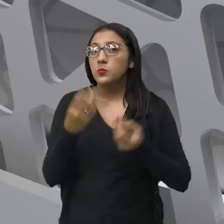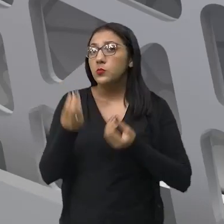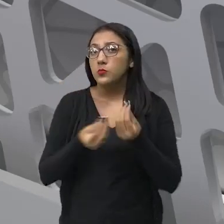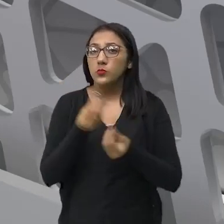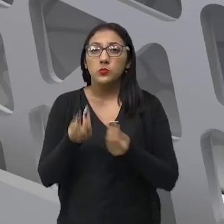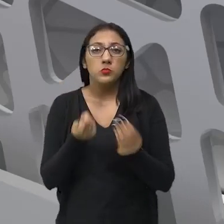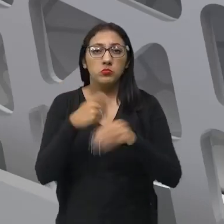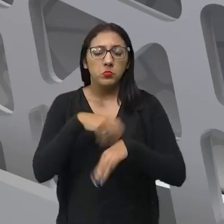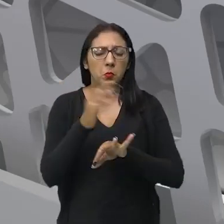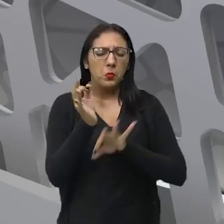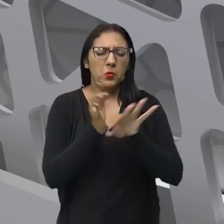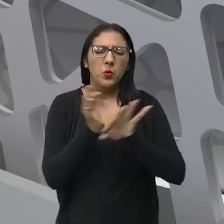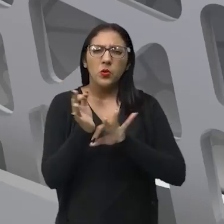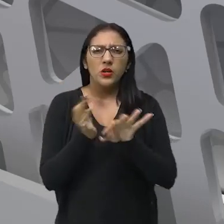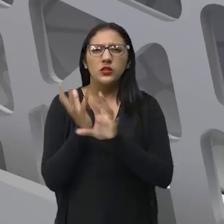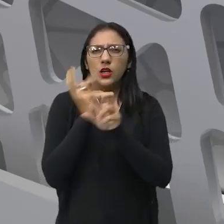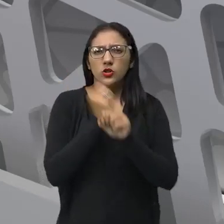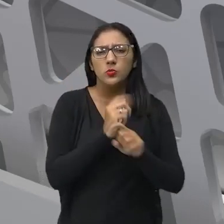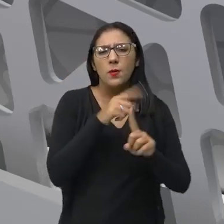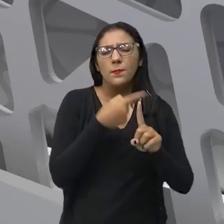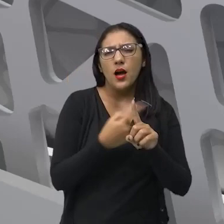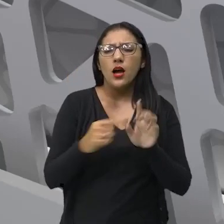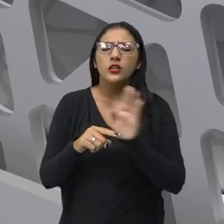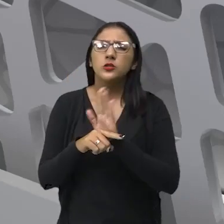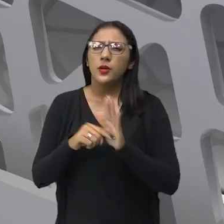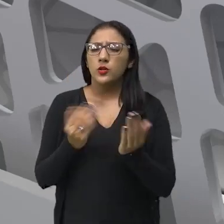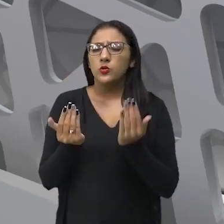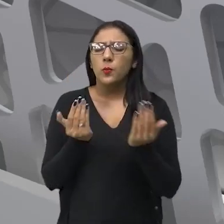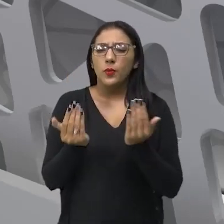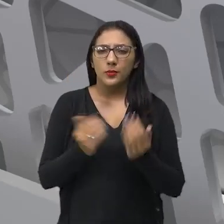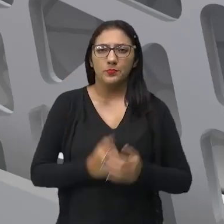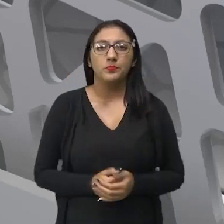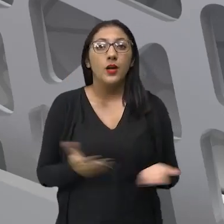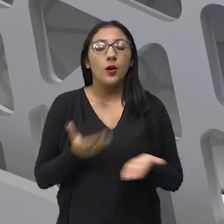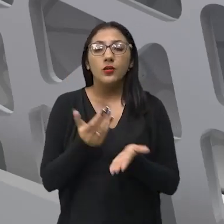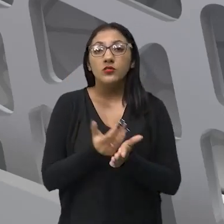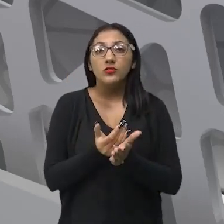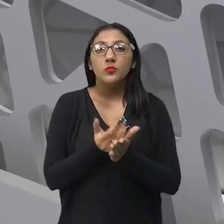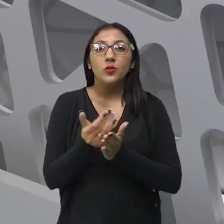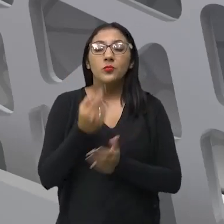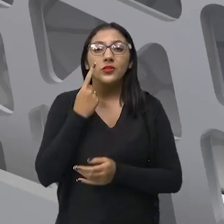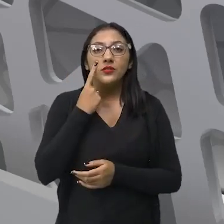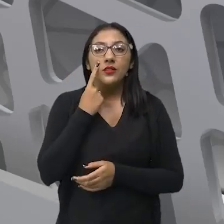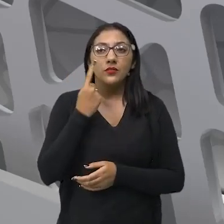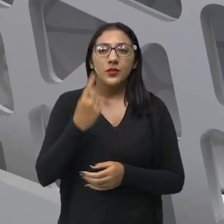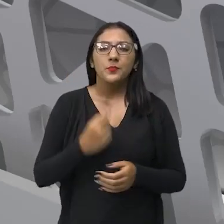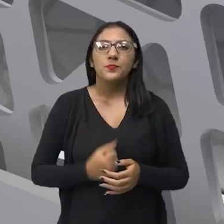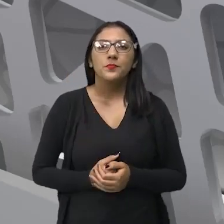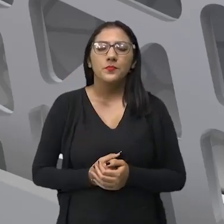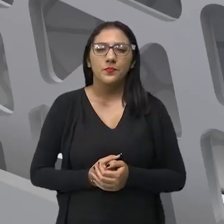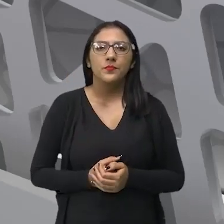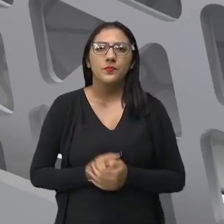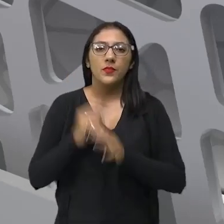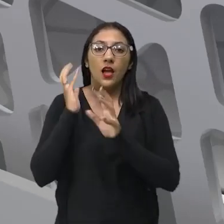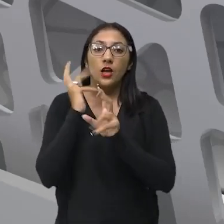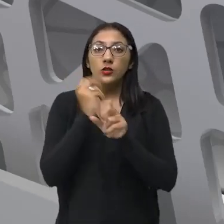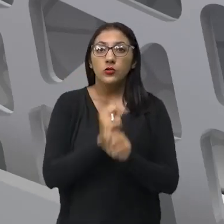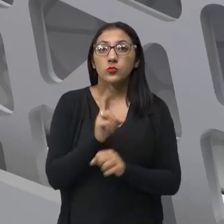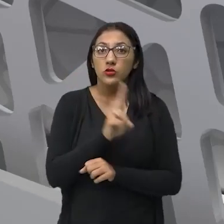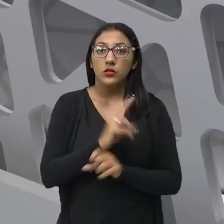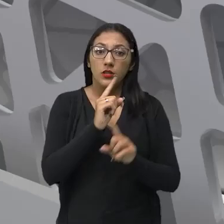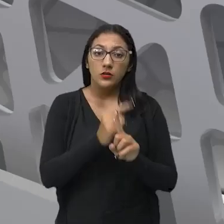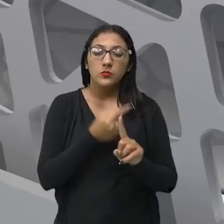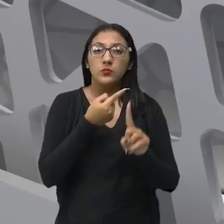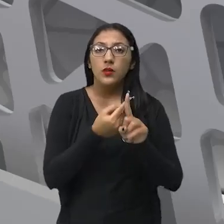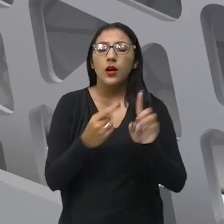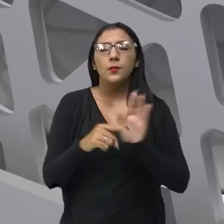abordar as operações para cada uma dessas situações, tá bom? Vamos começar então falando aí das nossas operações, né, a adição e